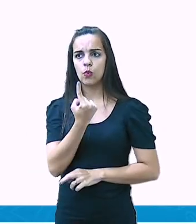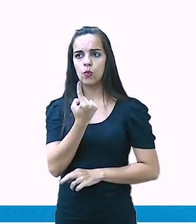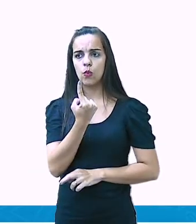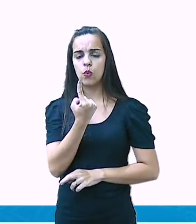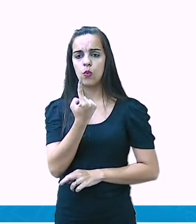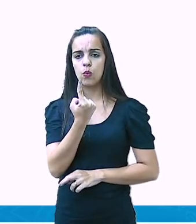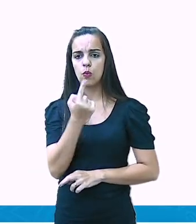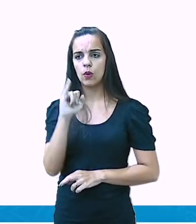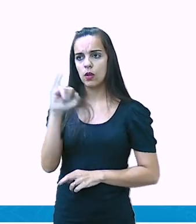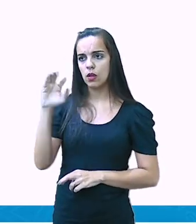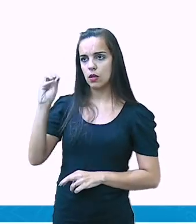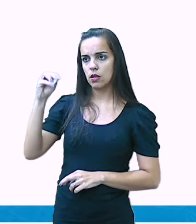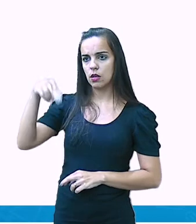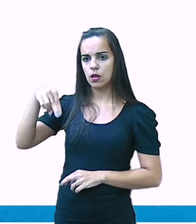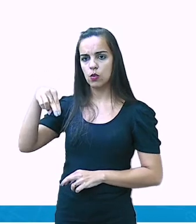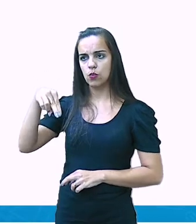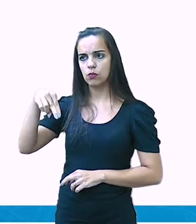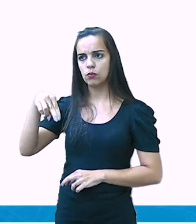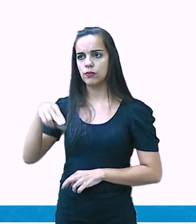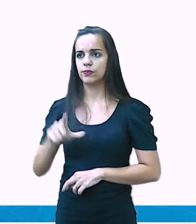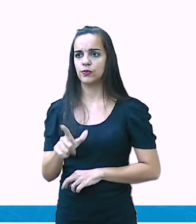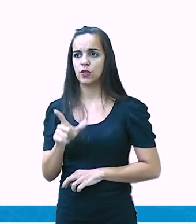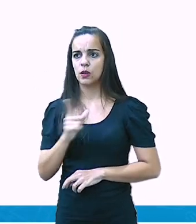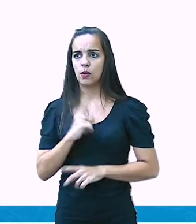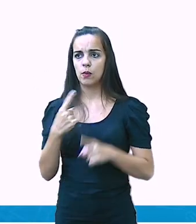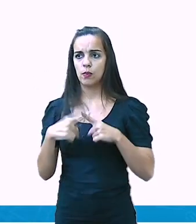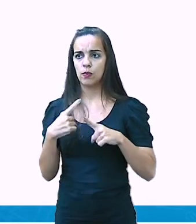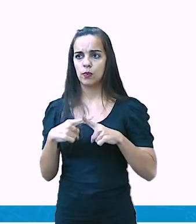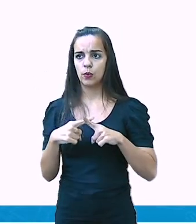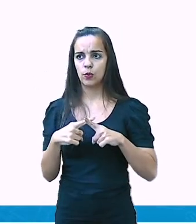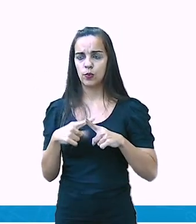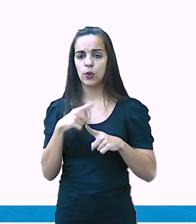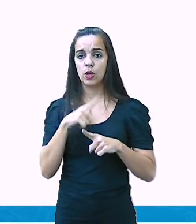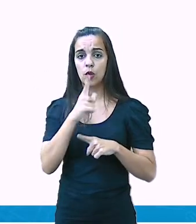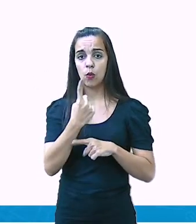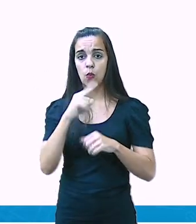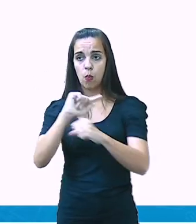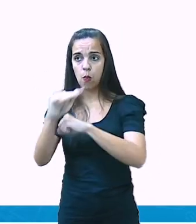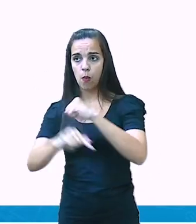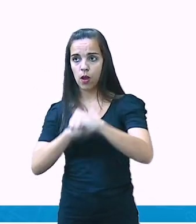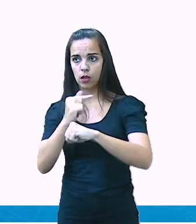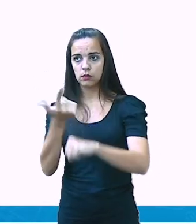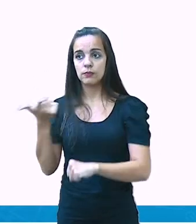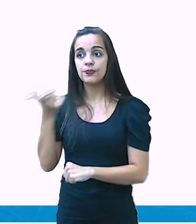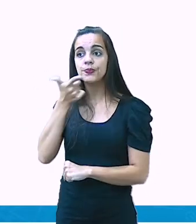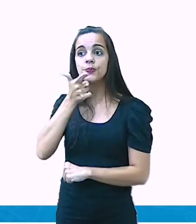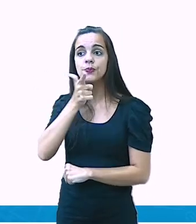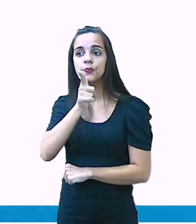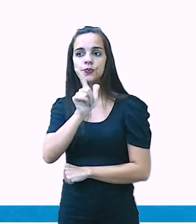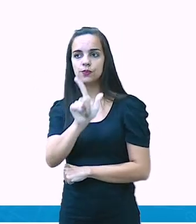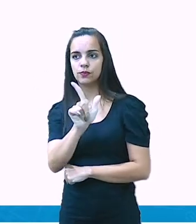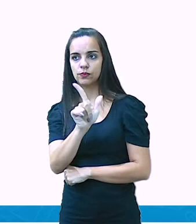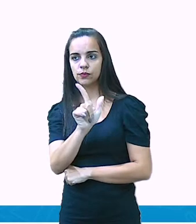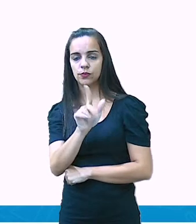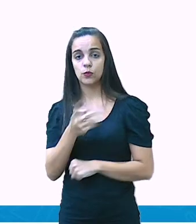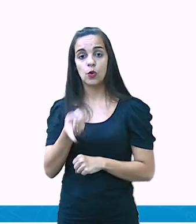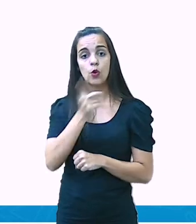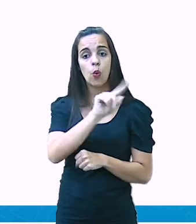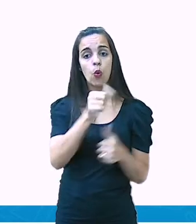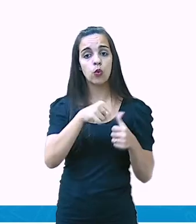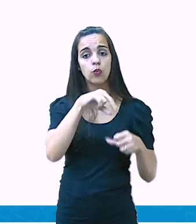íon, porque o átomo ganhou elétron. Então, tudo neutro, eu tenho um